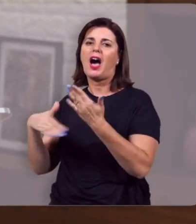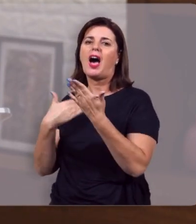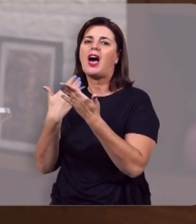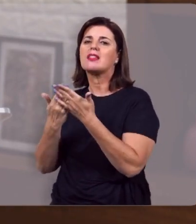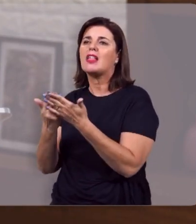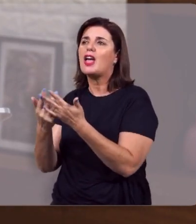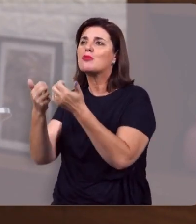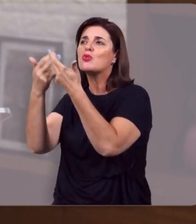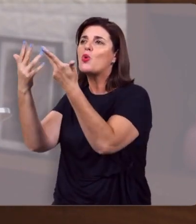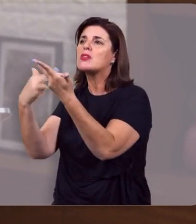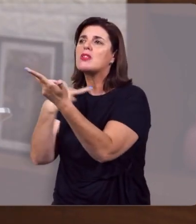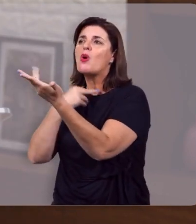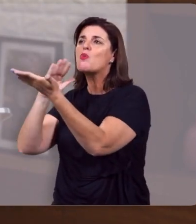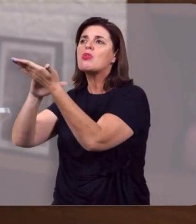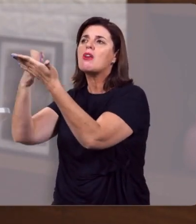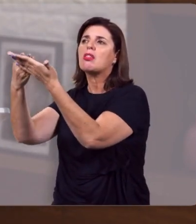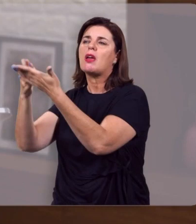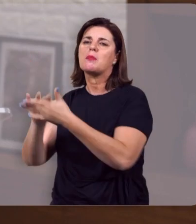gemidos